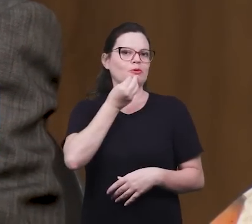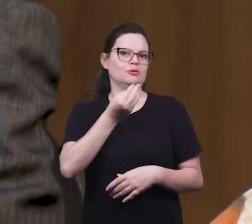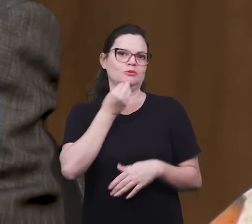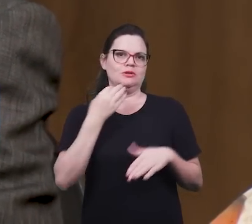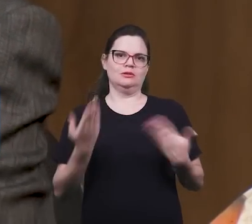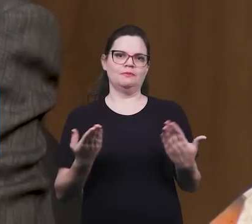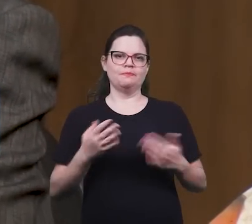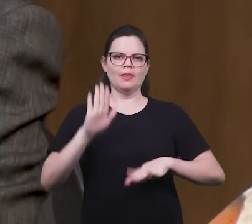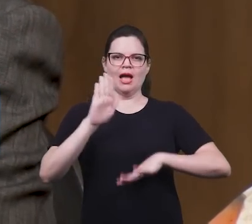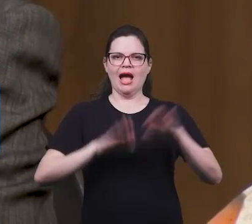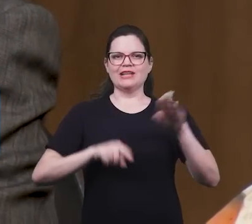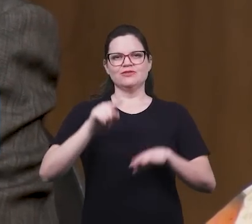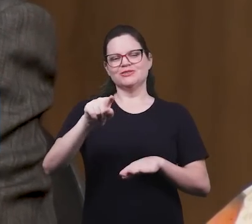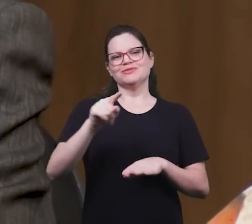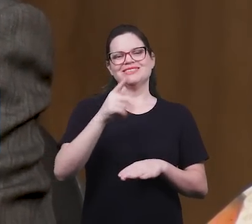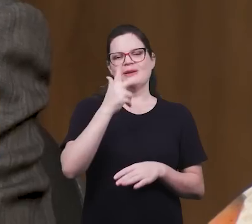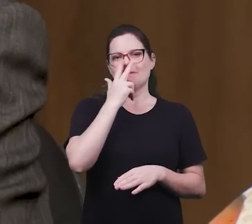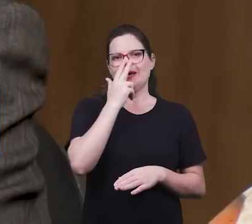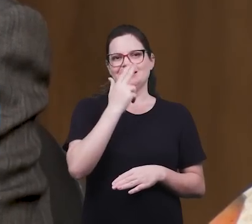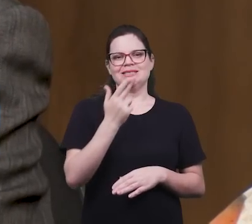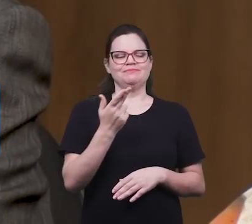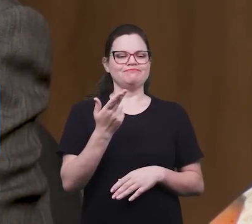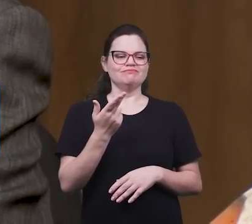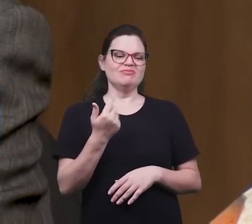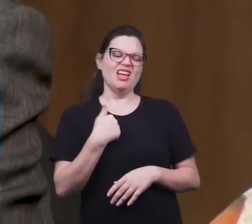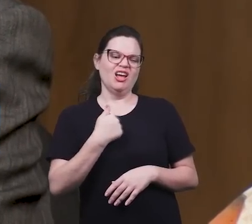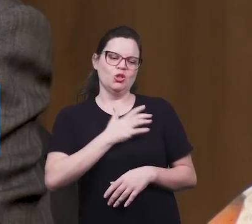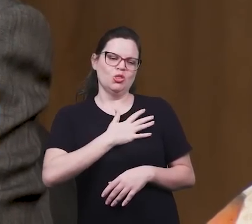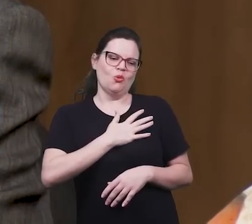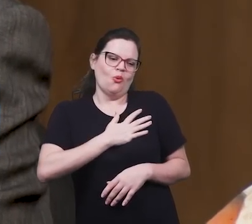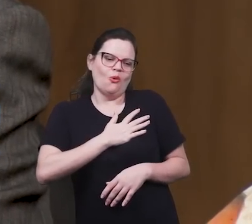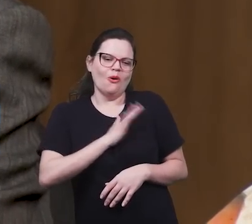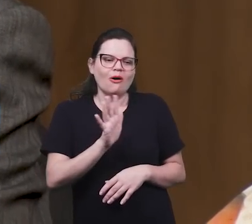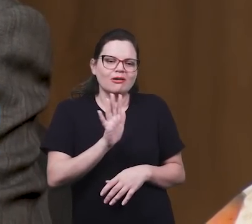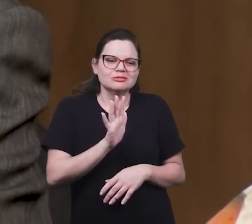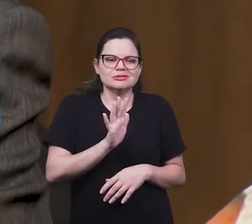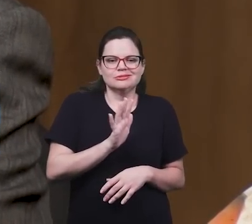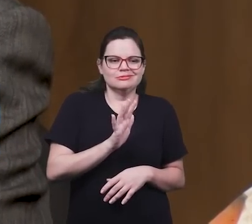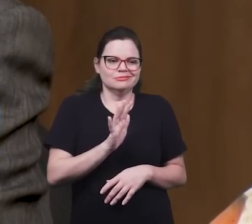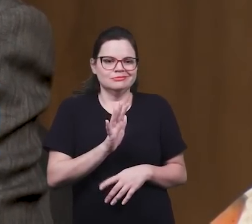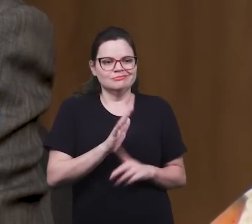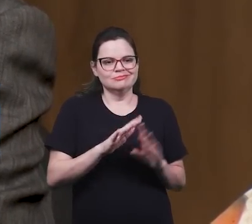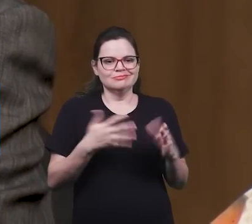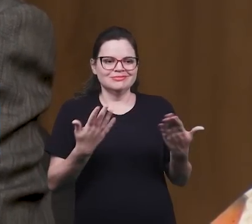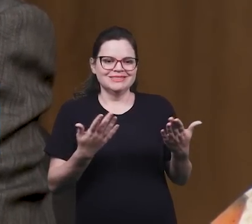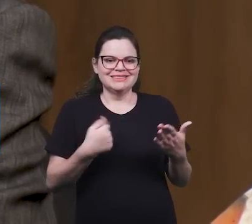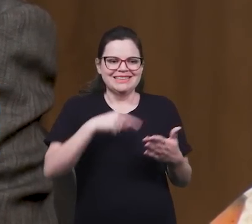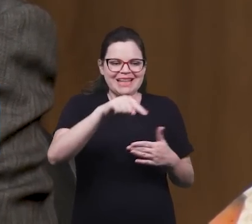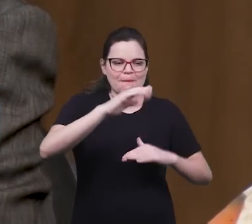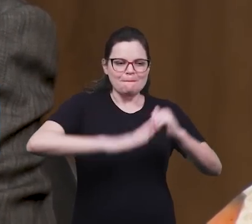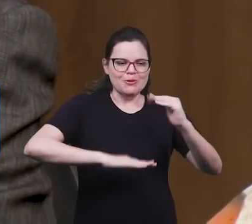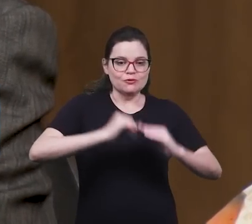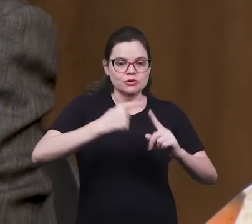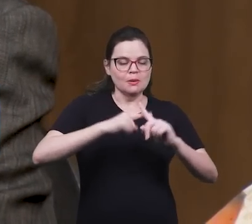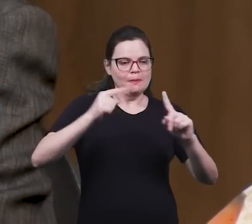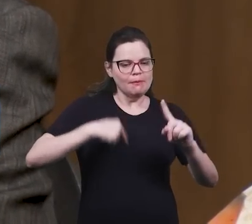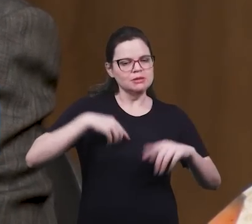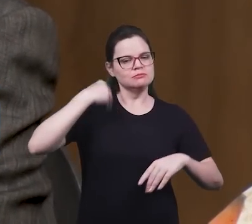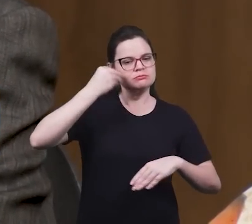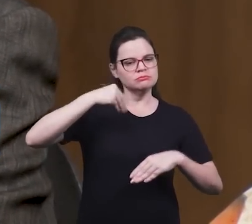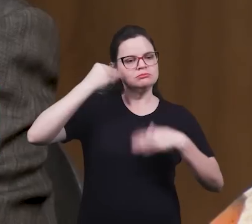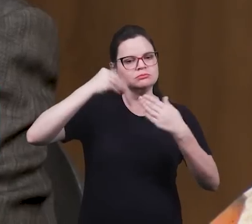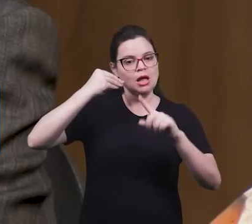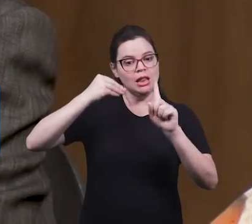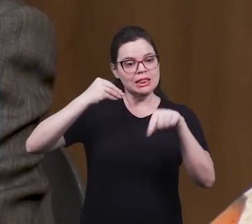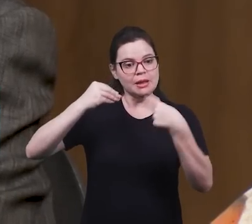não fazer o que gosta, mas deve gostar do que faz. Porque isso é fundamental para uma questão de projeção na